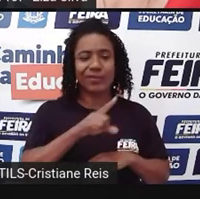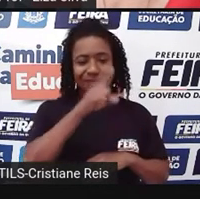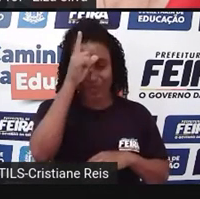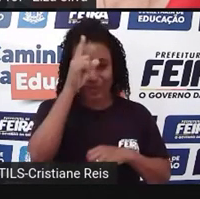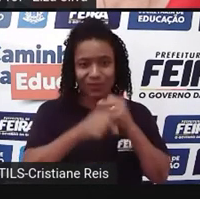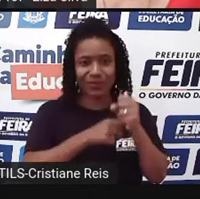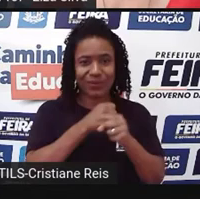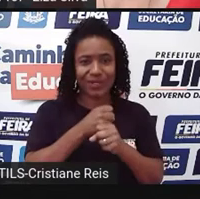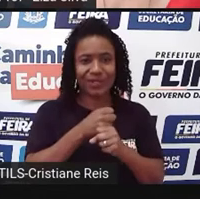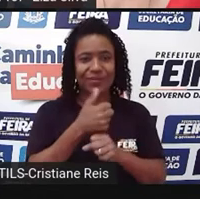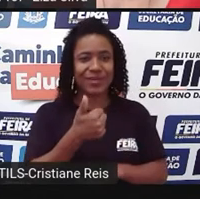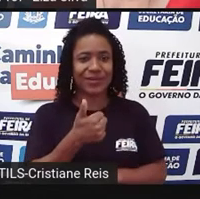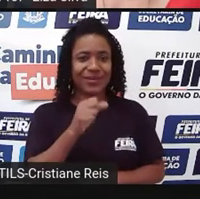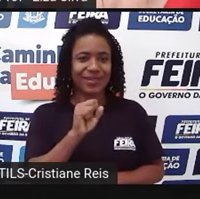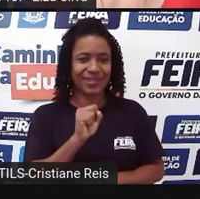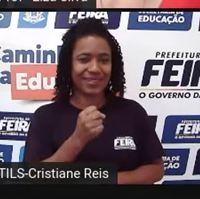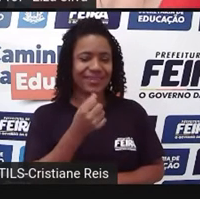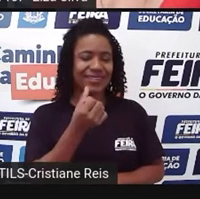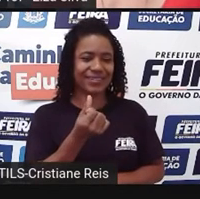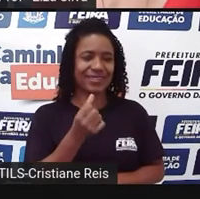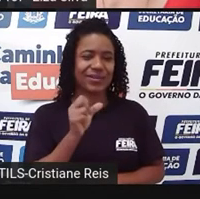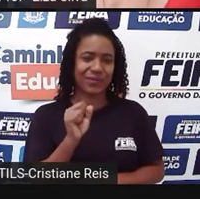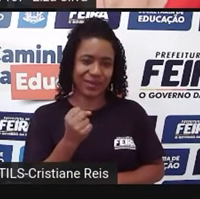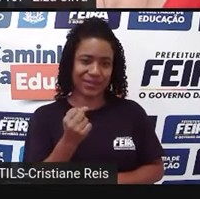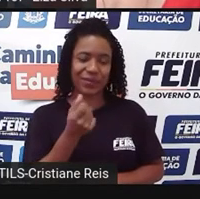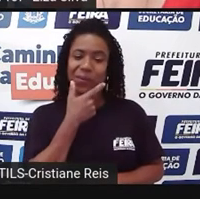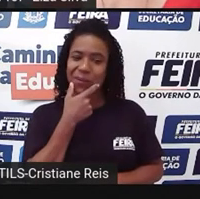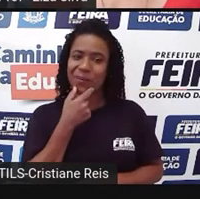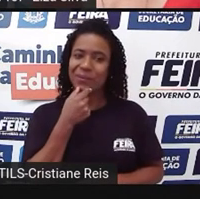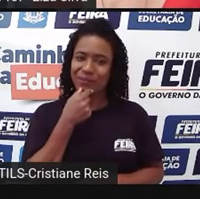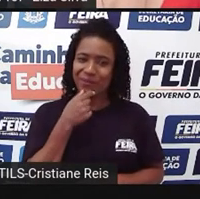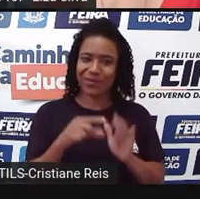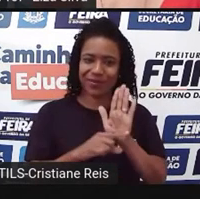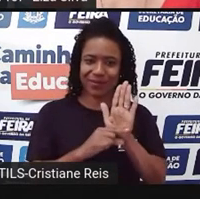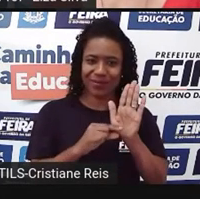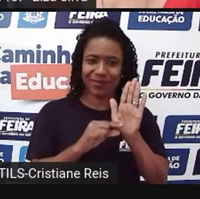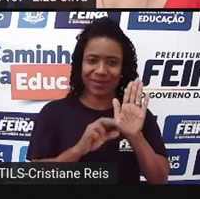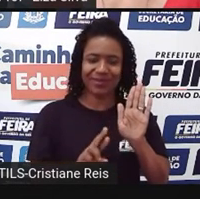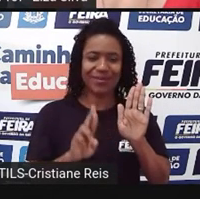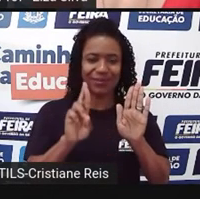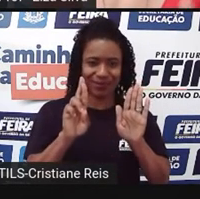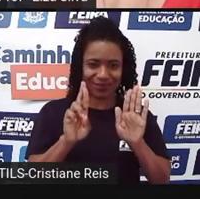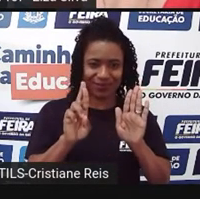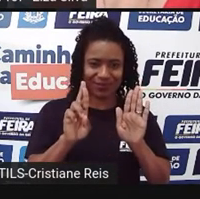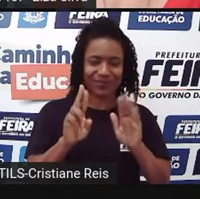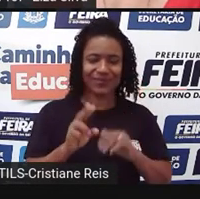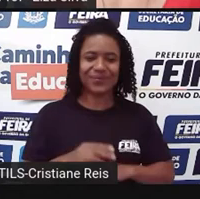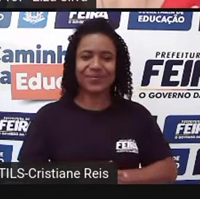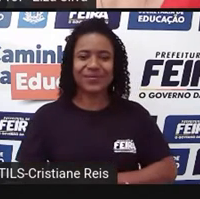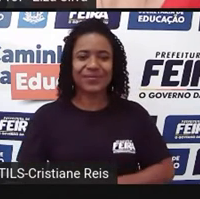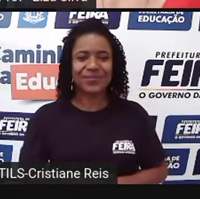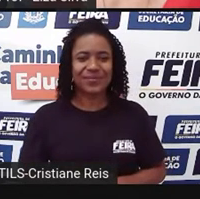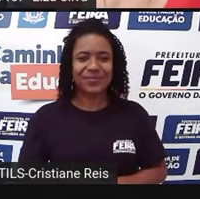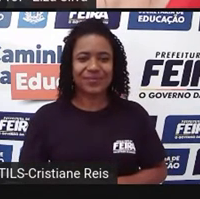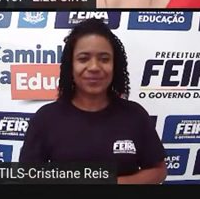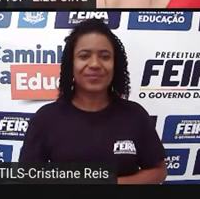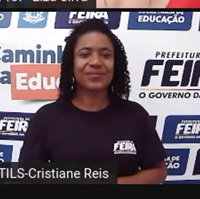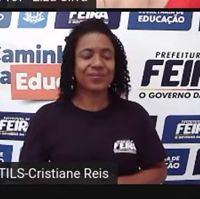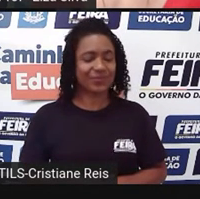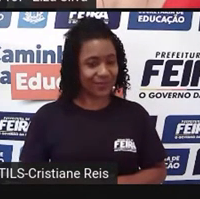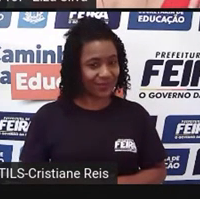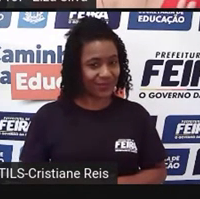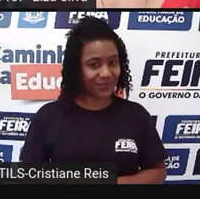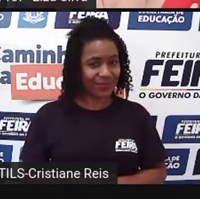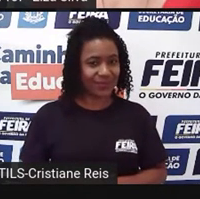em 1868 por christophe ou essa shows next one próximo